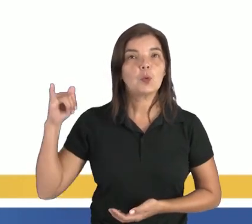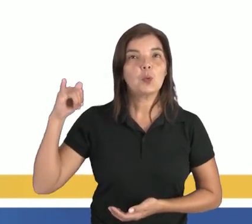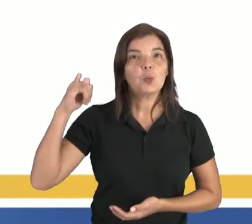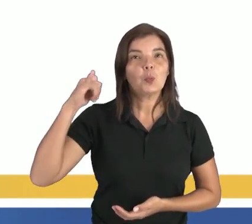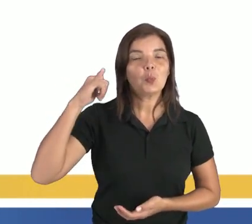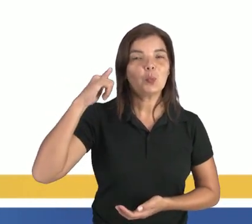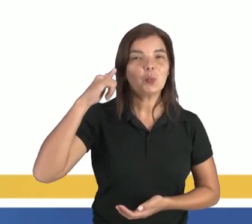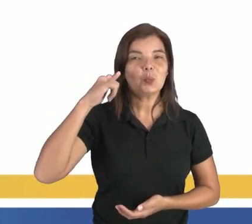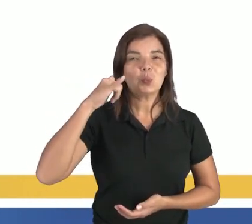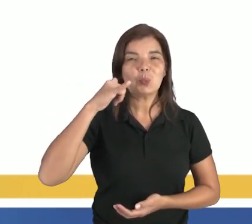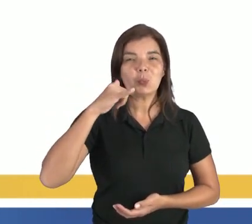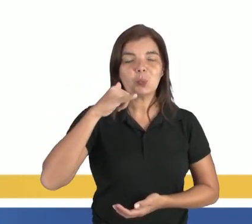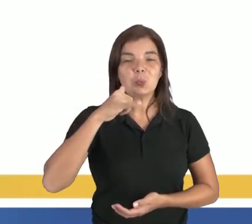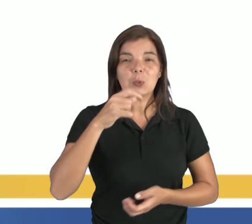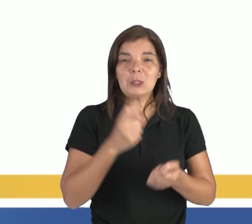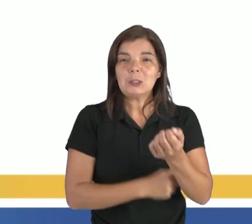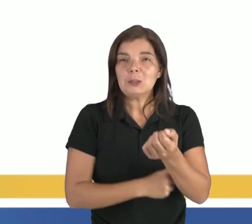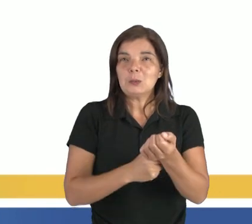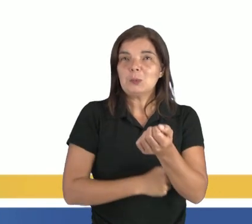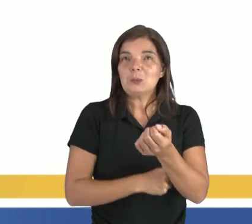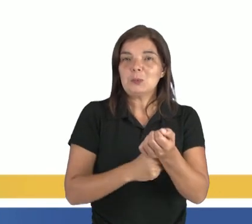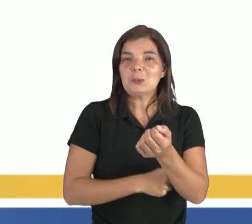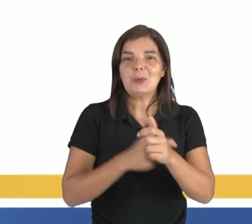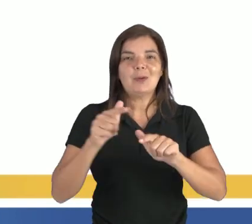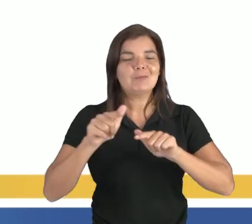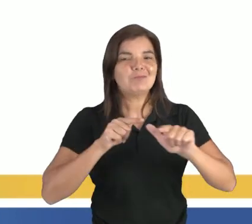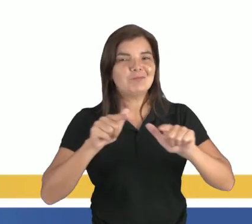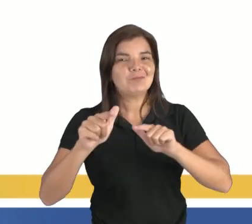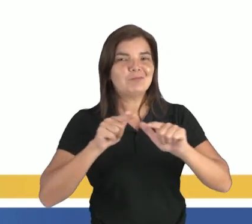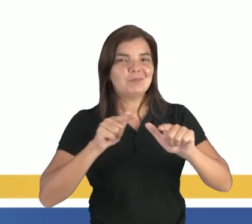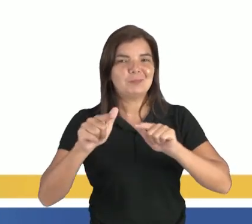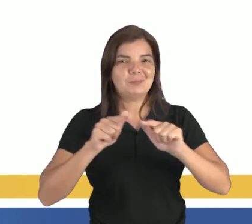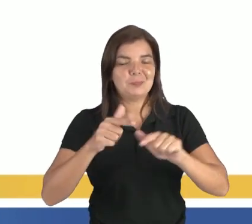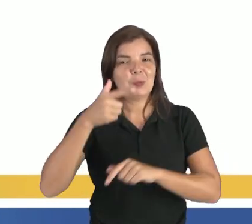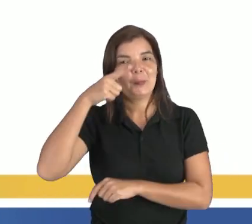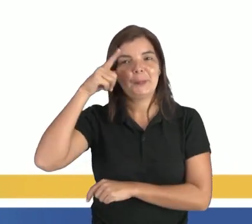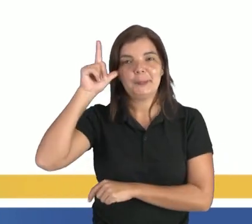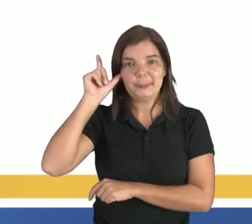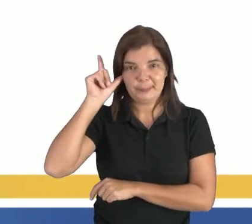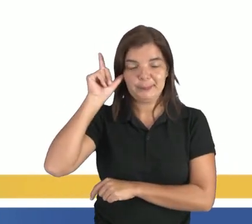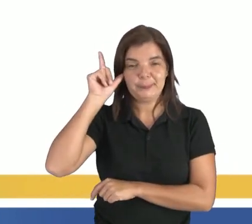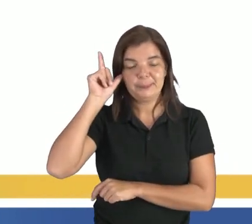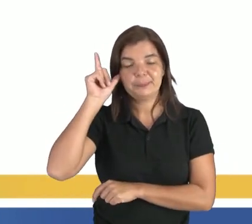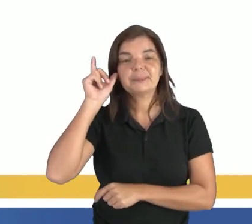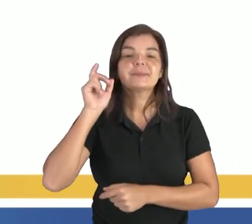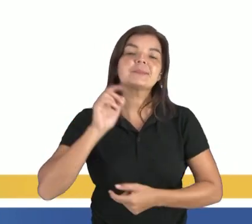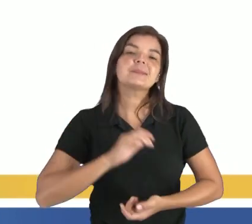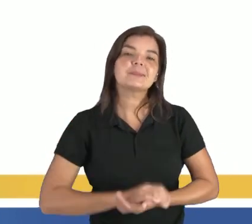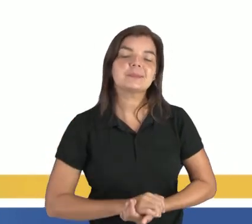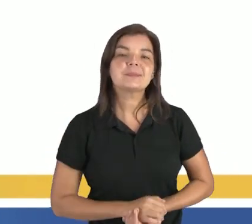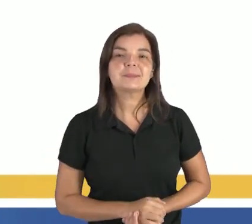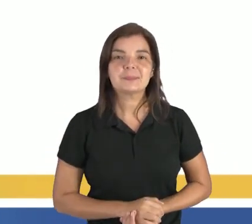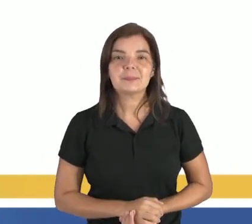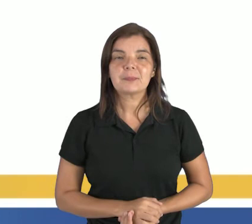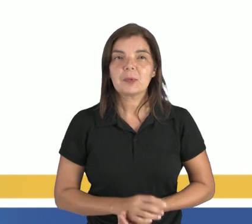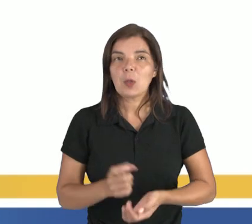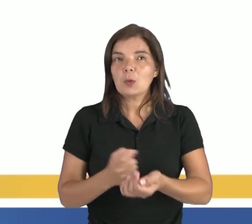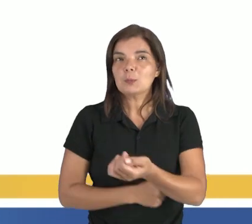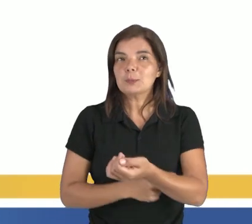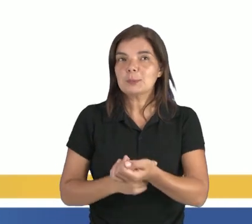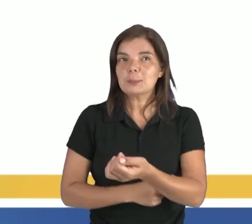estava completamente nervoso para trabalhar ontem, né? Ao trabalhar ontem, ele estava